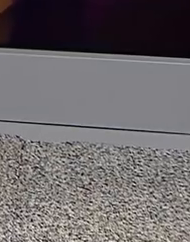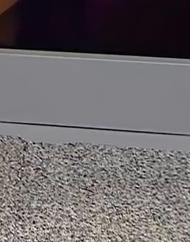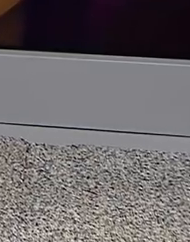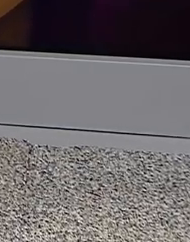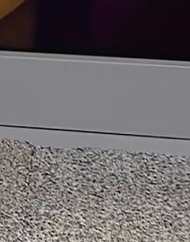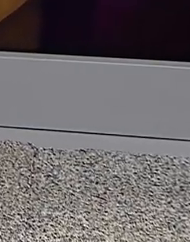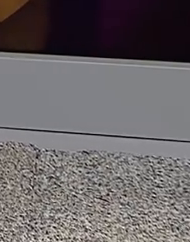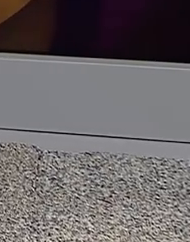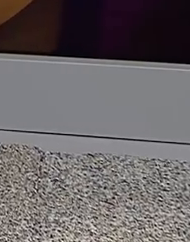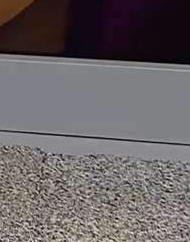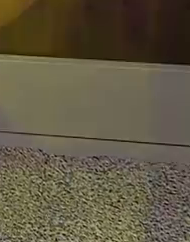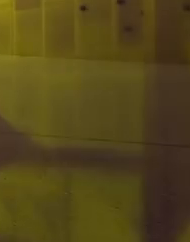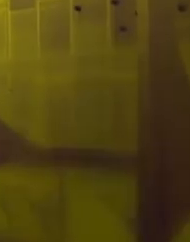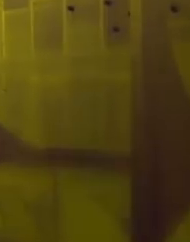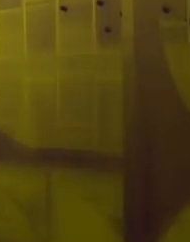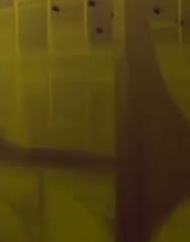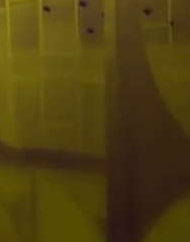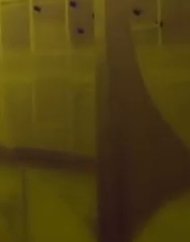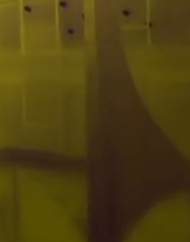federal